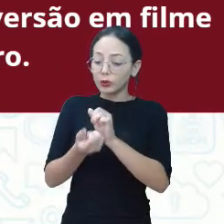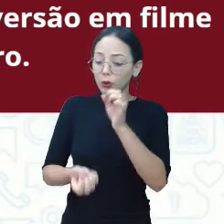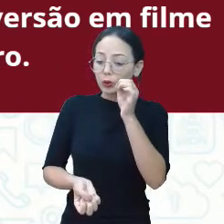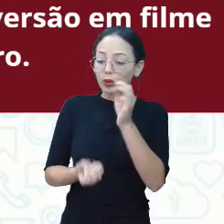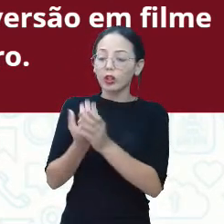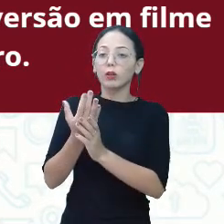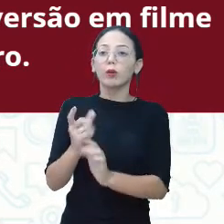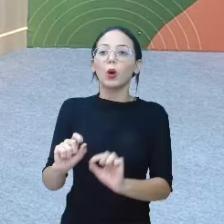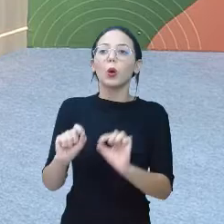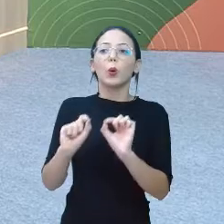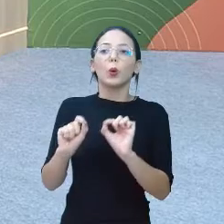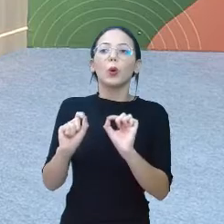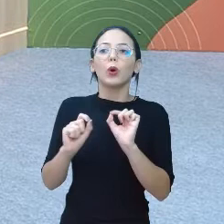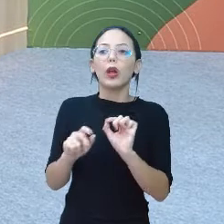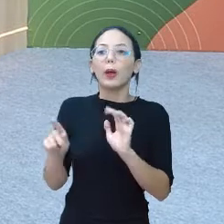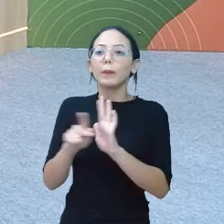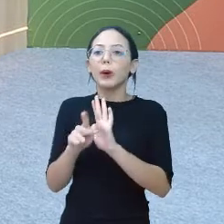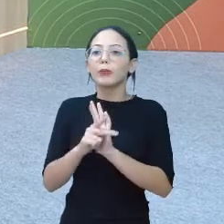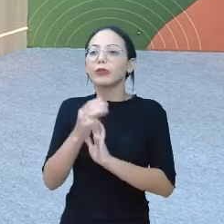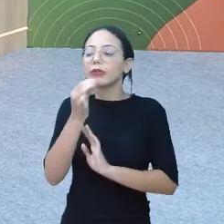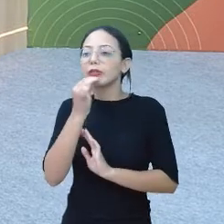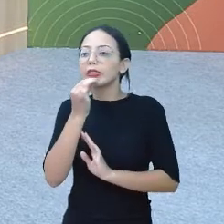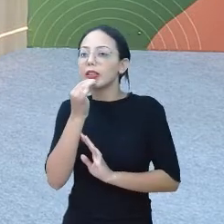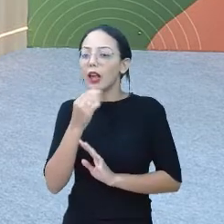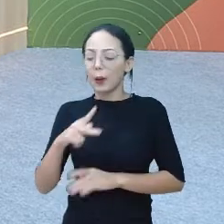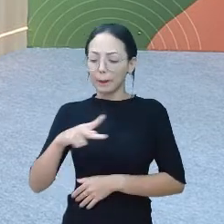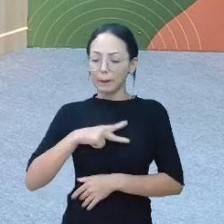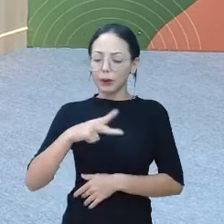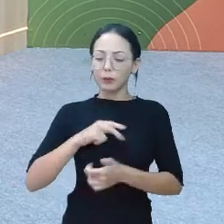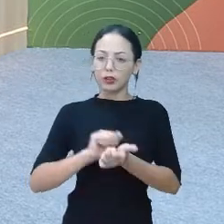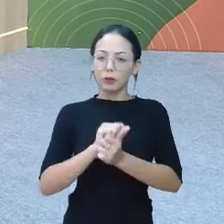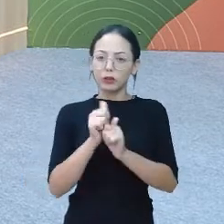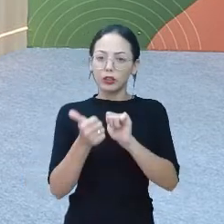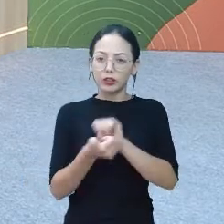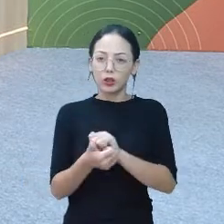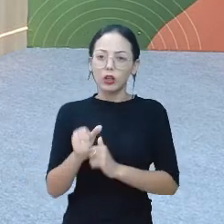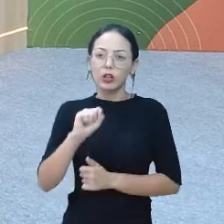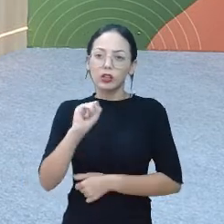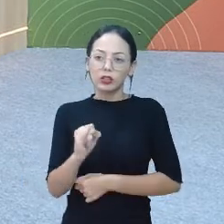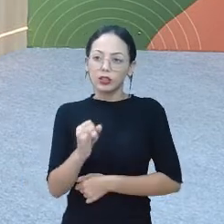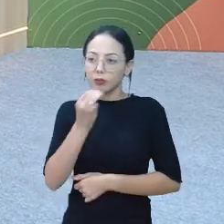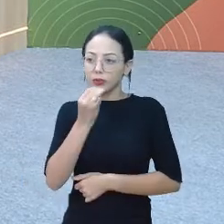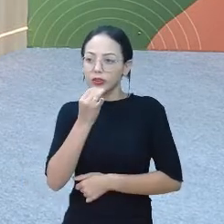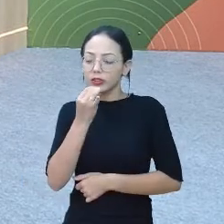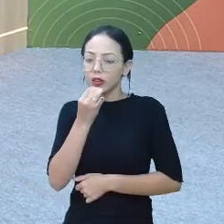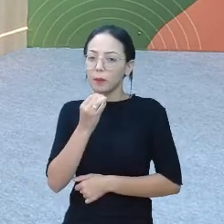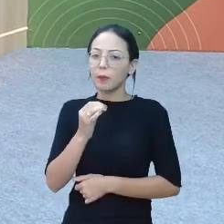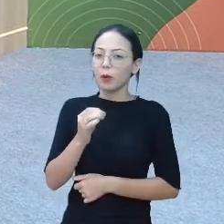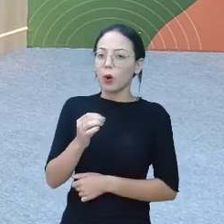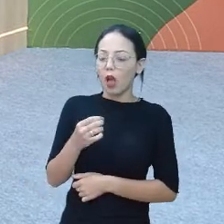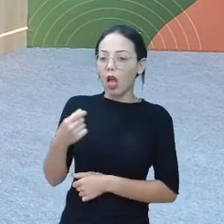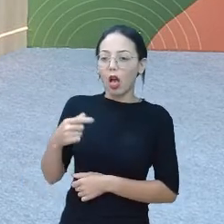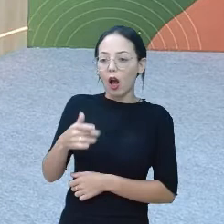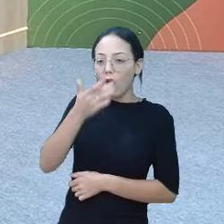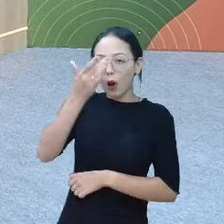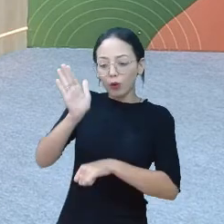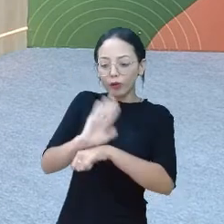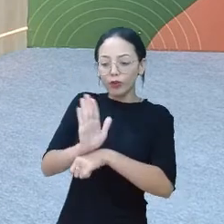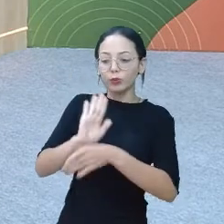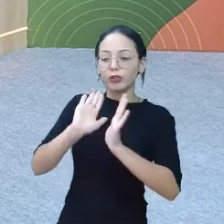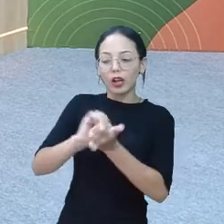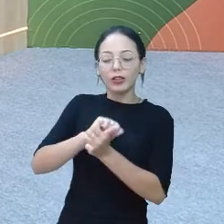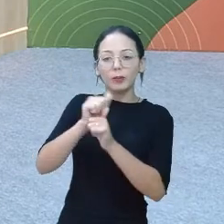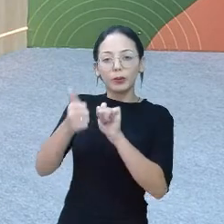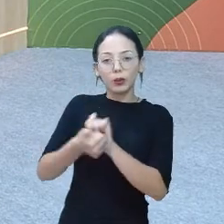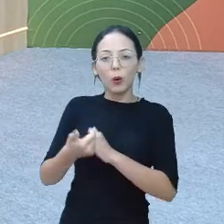ideias dos fãs de fazerem as suas próprias adaptações. Olha, se Hollywood fez a dela, então eu posso fazer a minha. Então, essas